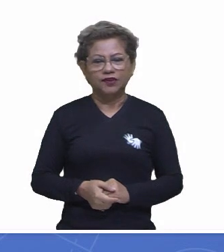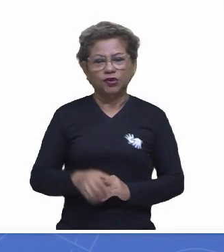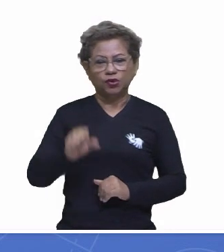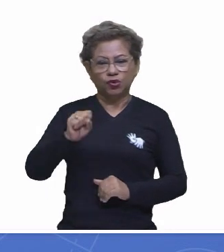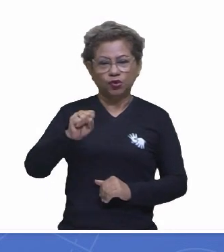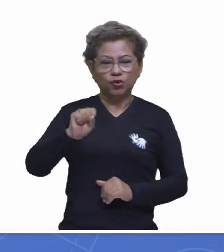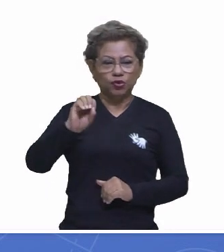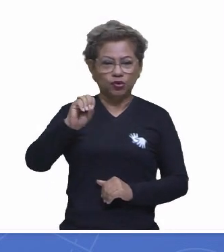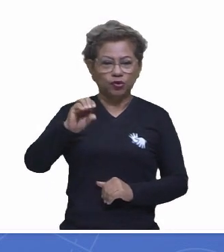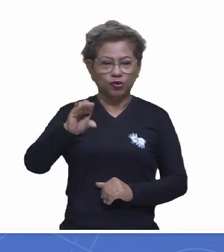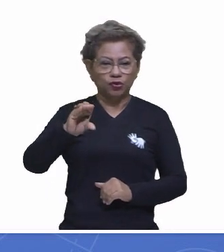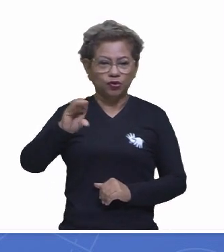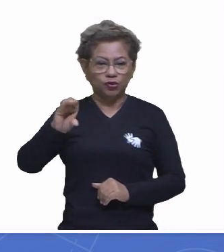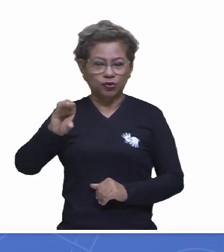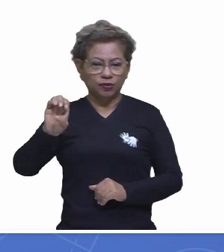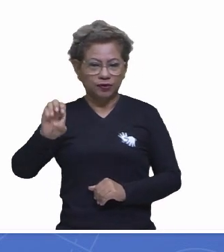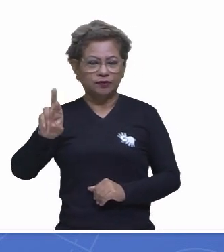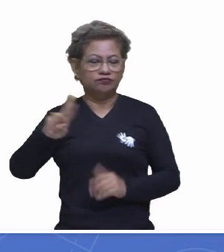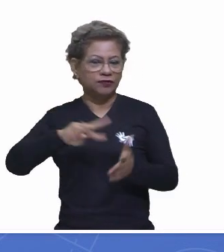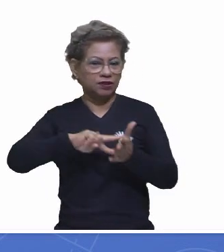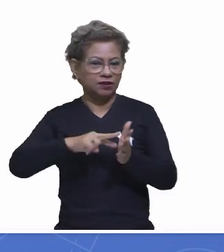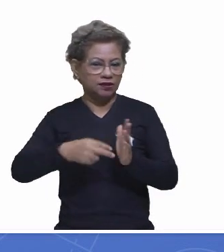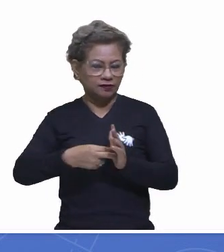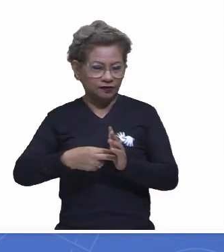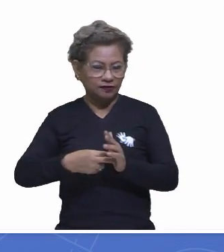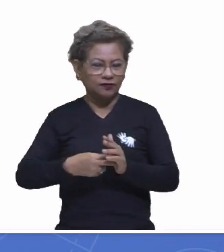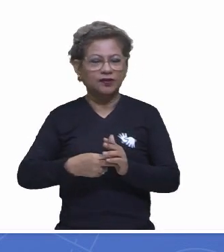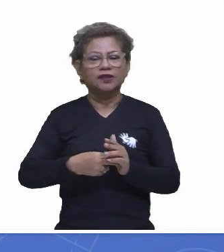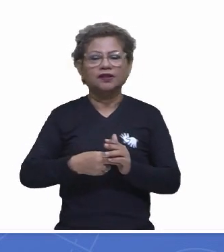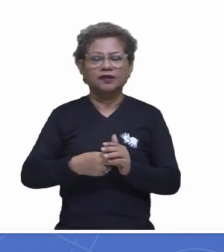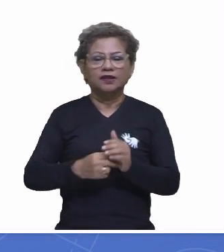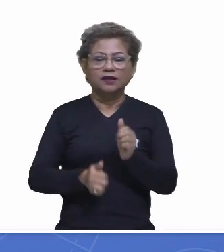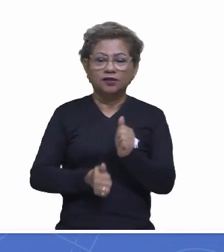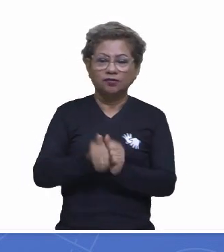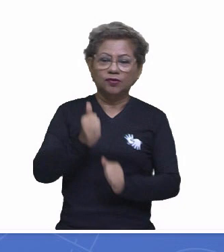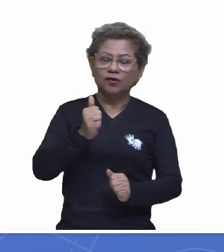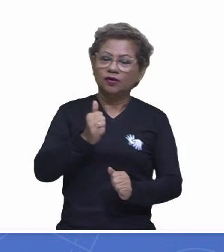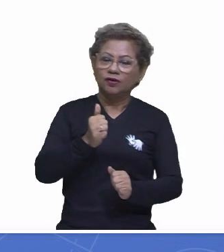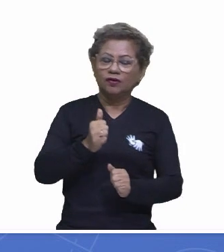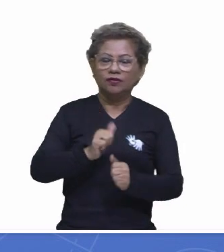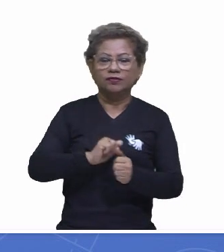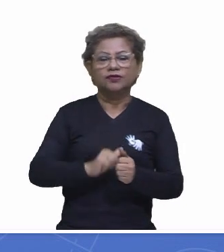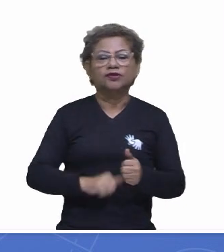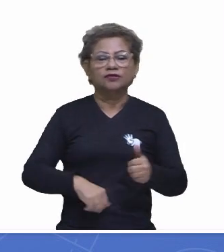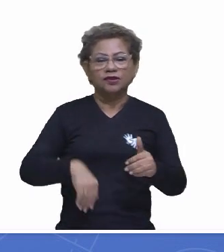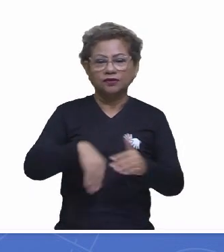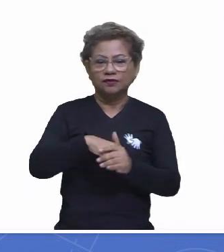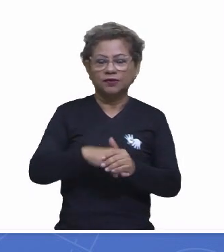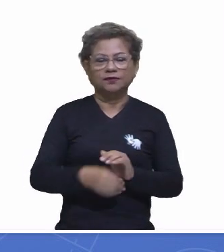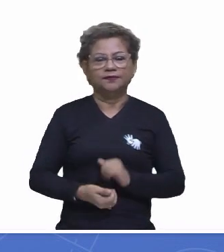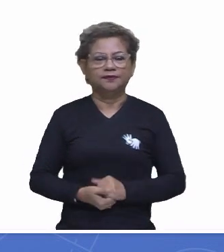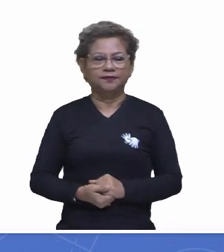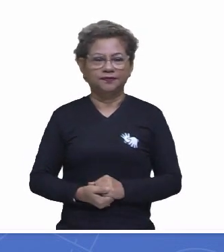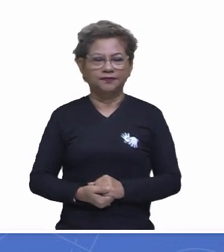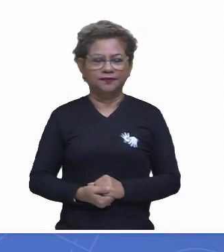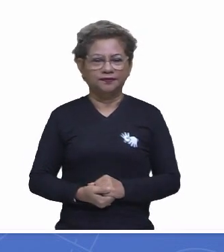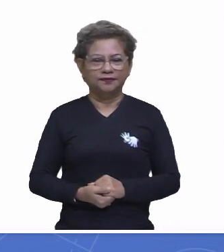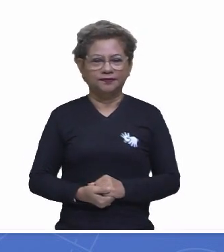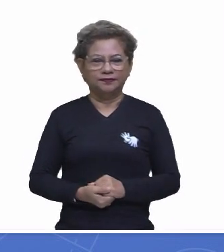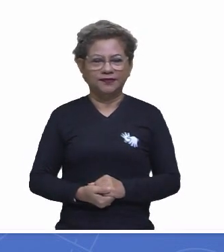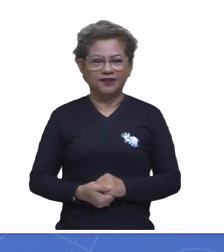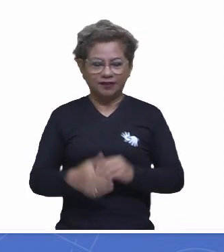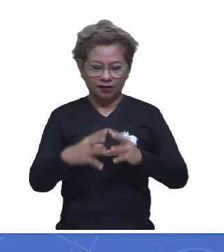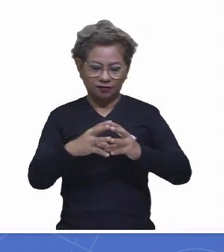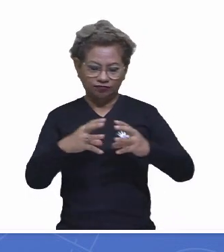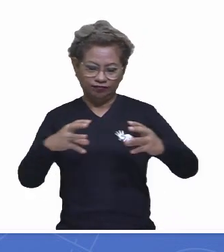que nós temos aqui no nosso país, né? Para diferenciar justamente do futebol americano, American Football, que é aquele com a bola oval e tudo